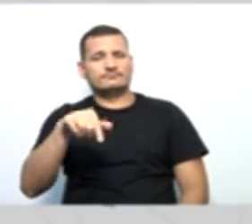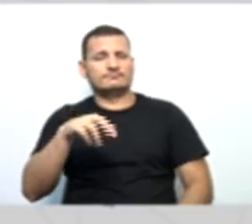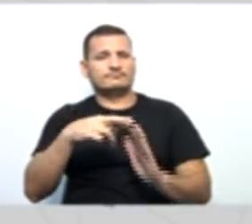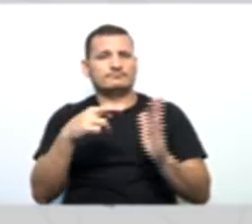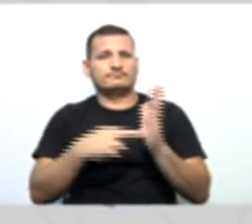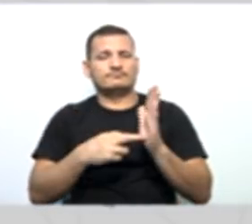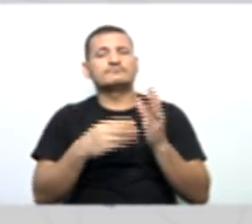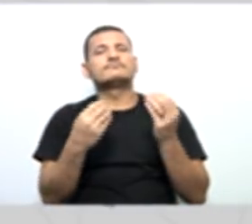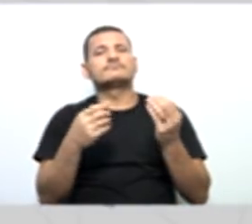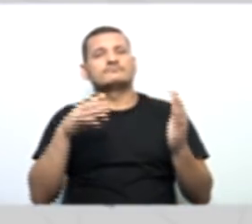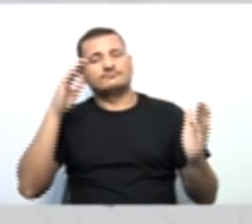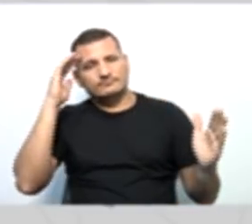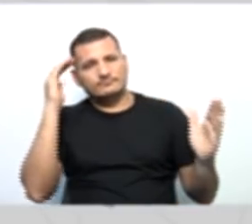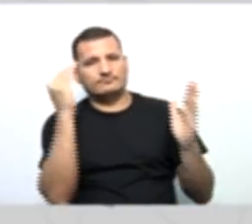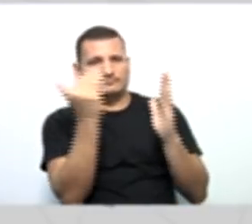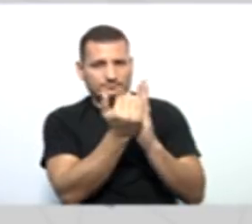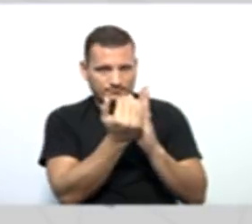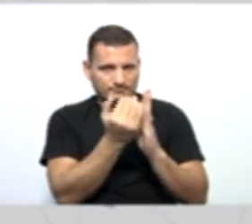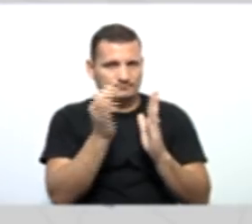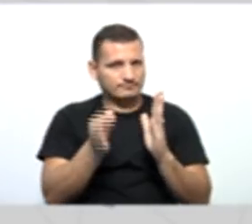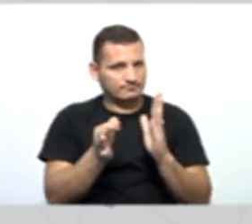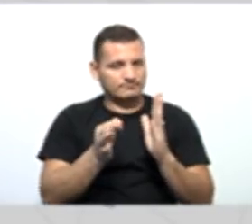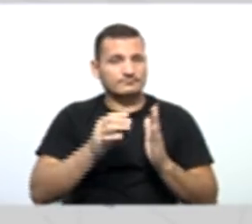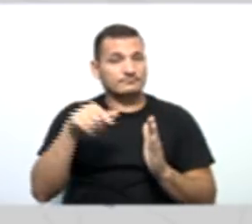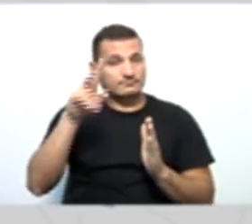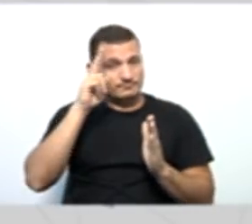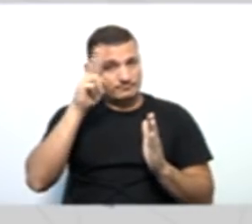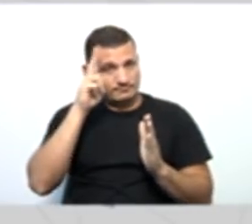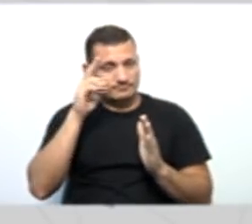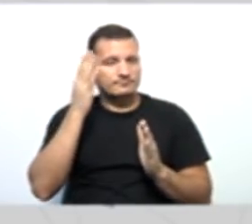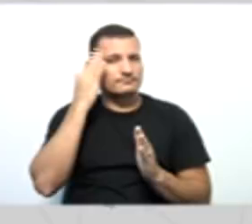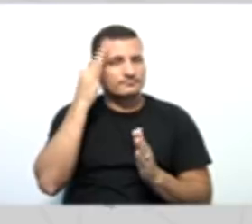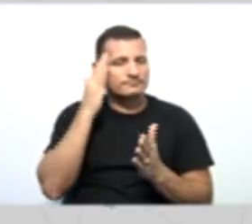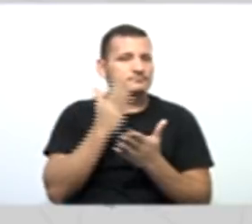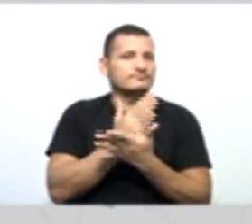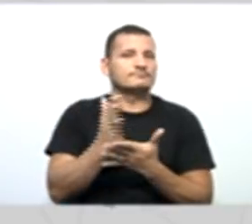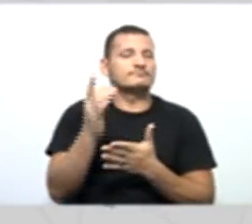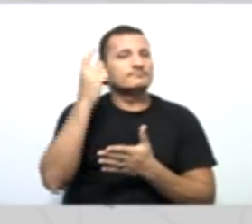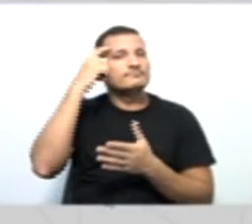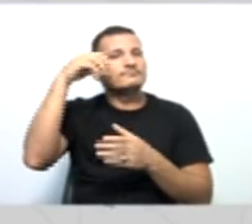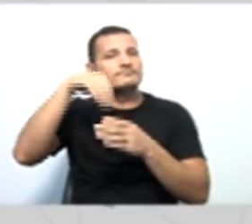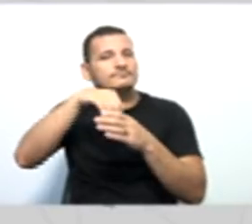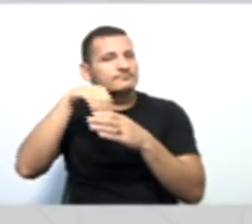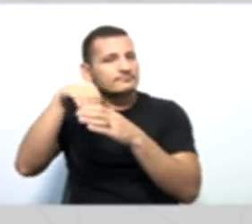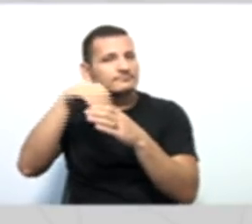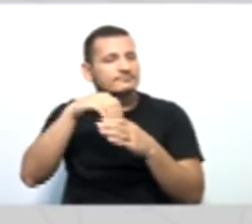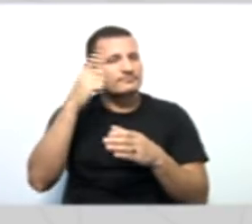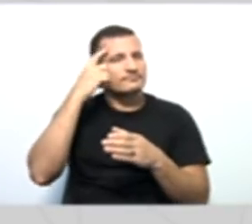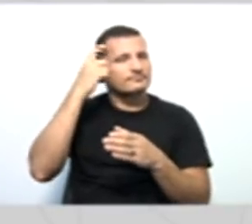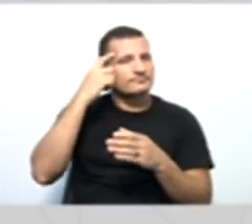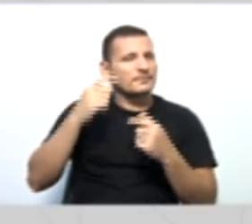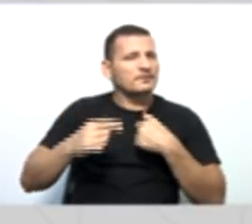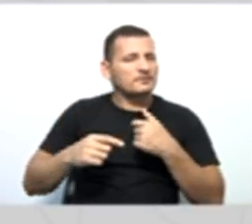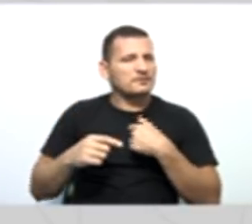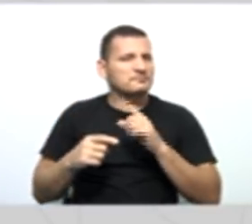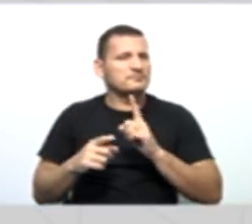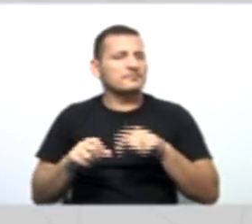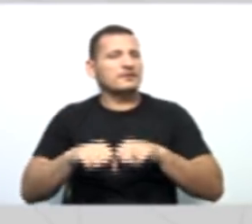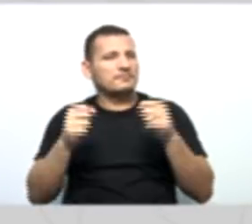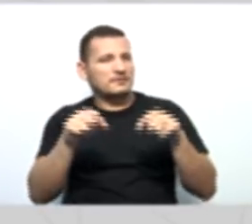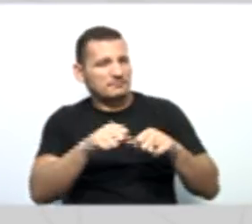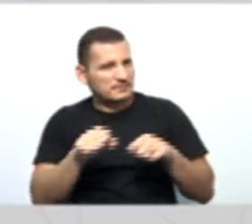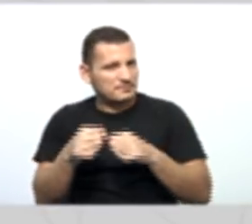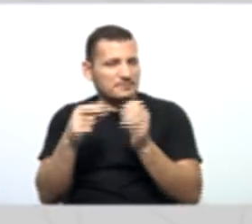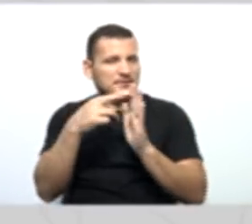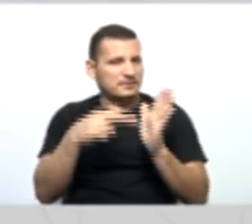serem cumpridas. Lembrem-se disso. Eu sei que na cabecinha de alguns aí tá aquela vontade de dizer: não, são ser quebradas, tem que quebrar